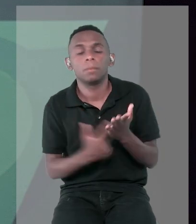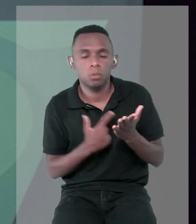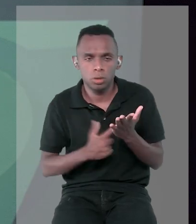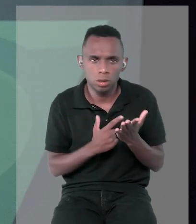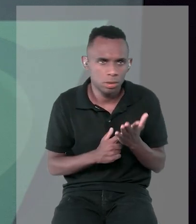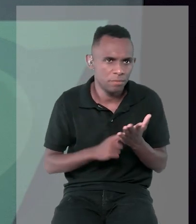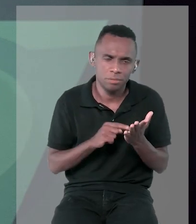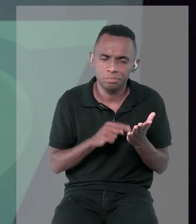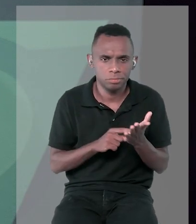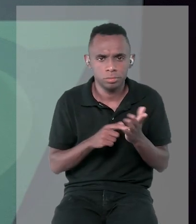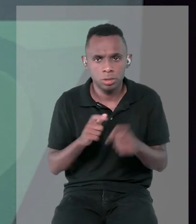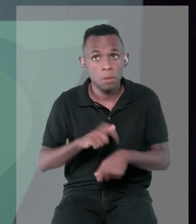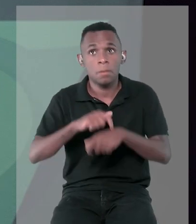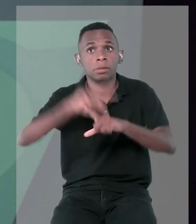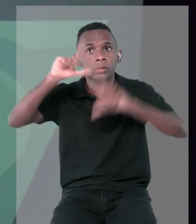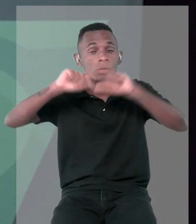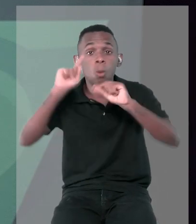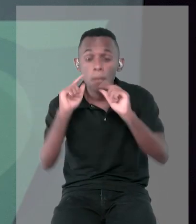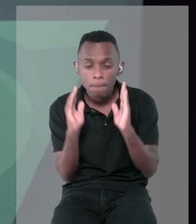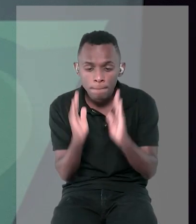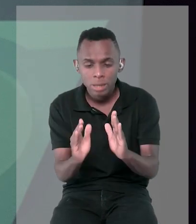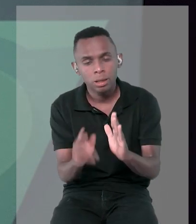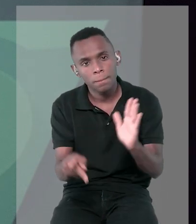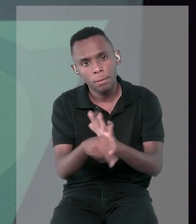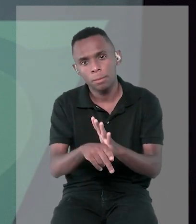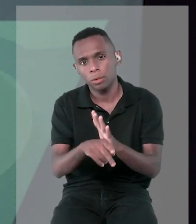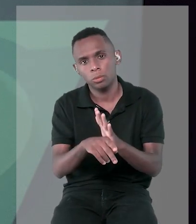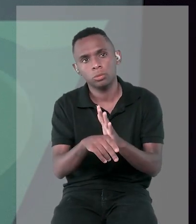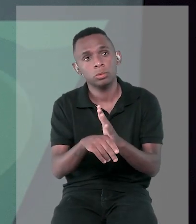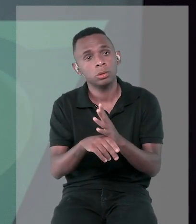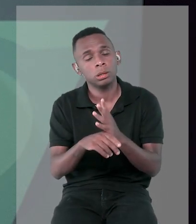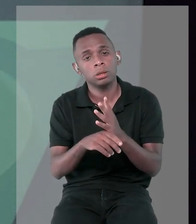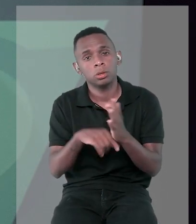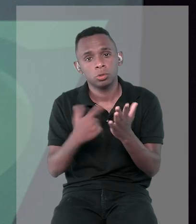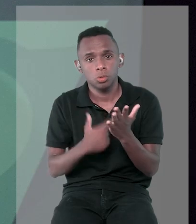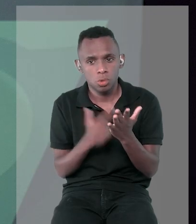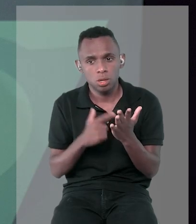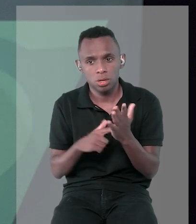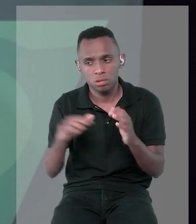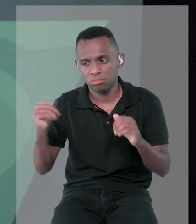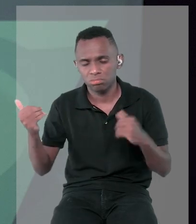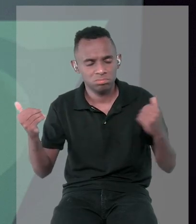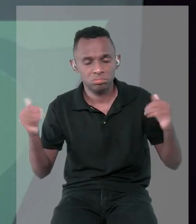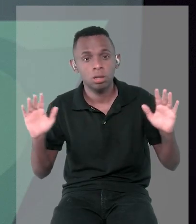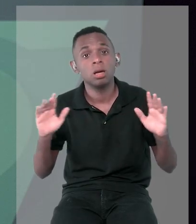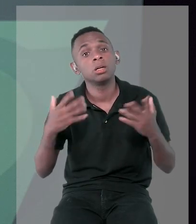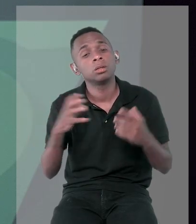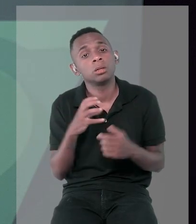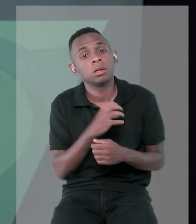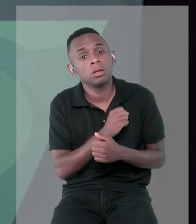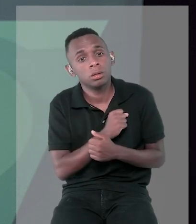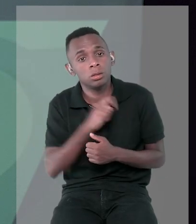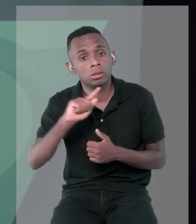Né? Não é sobre o livro A Hora da Estrela, é um pedaço do livro. Ela deixou o outro pedaço de lado. Agora, esse A Paixão